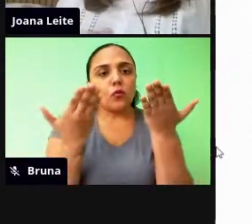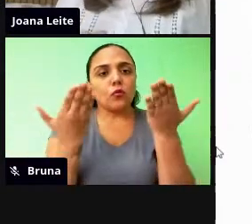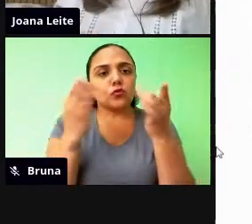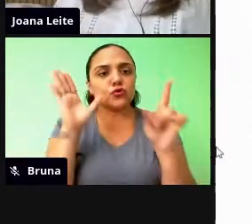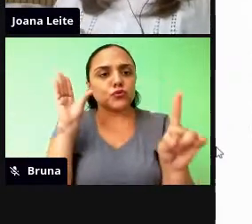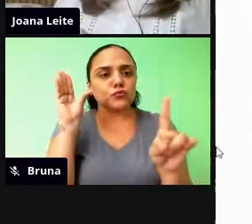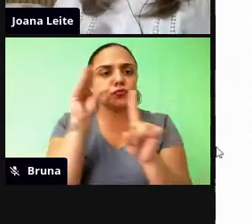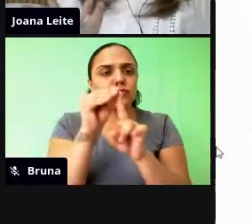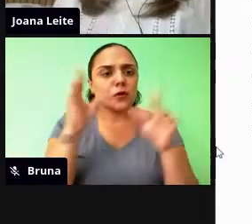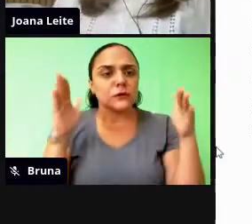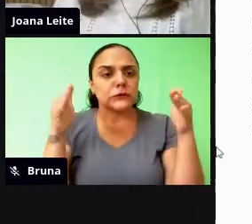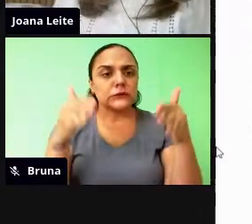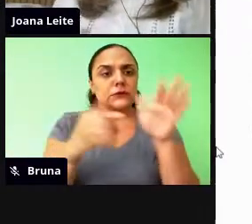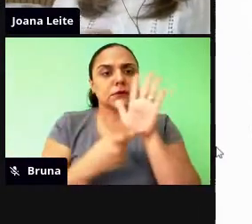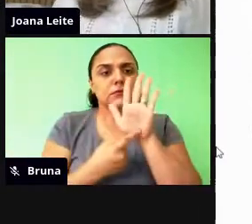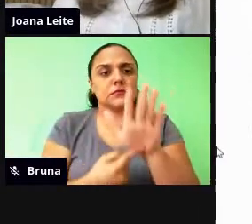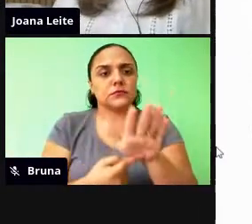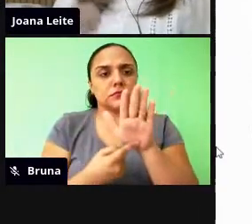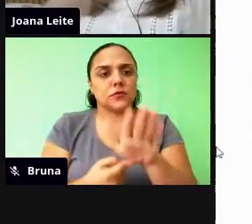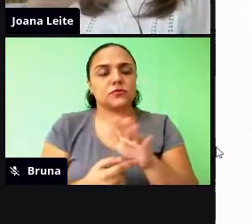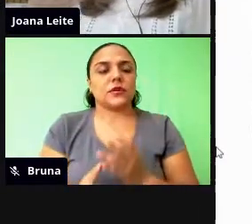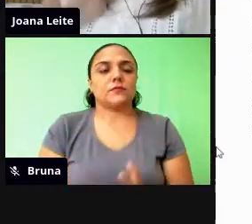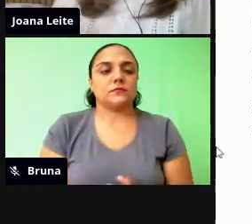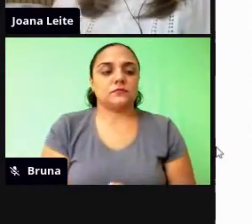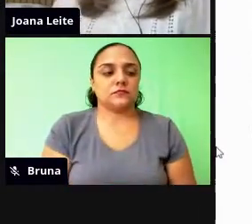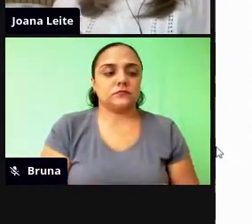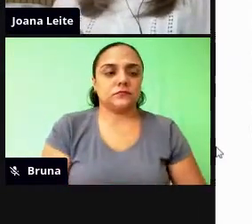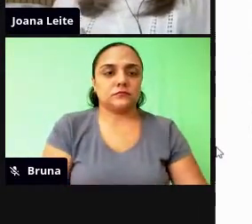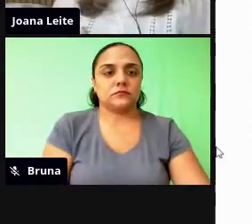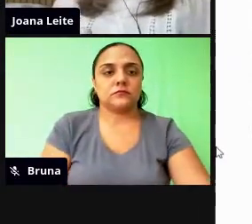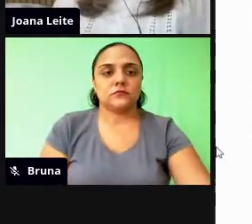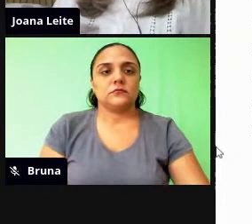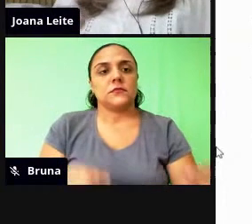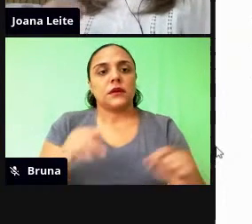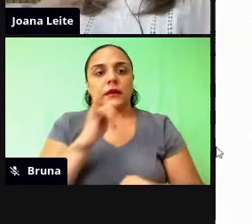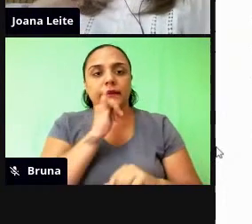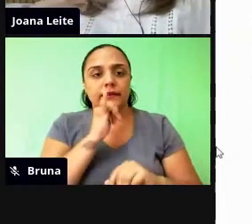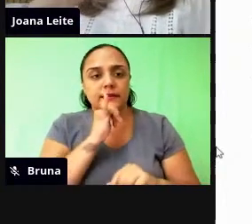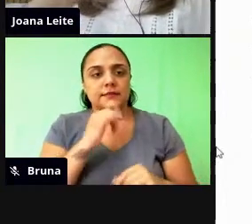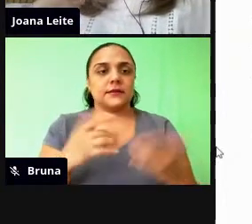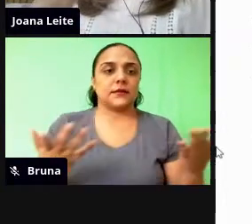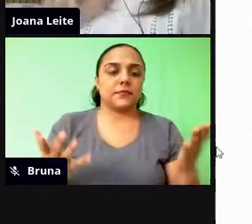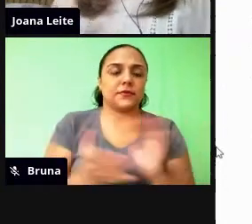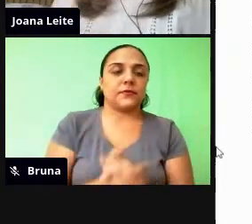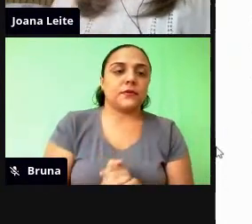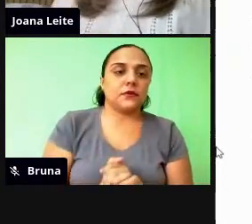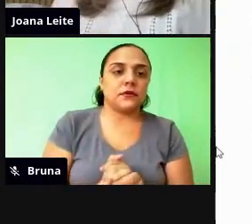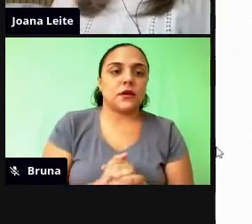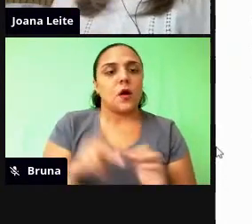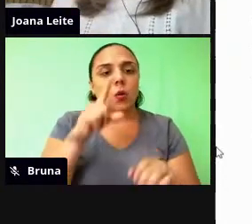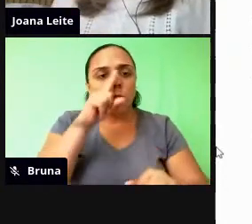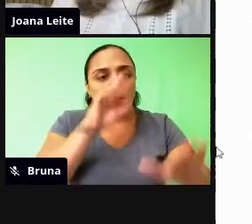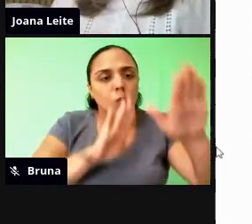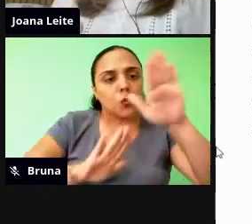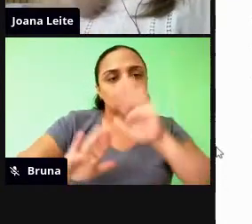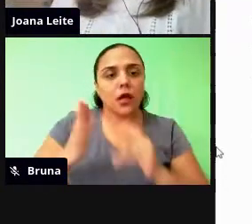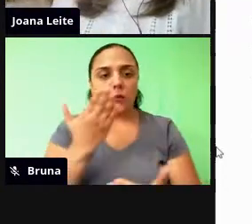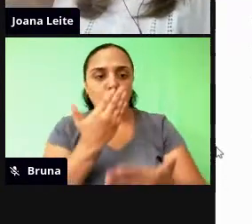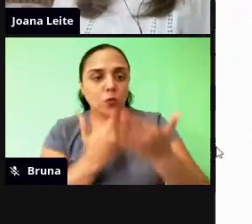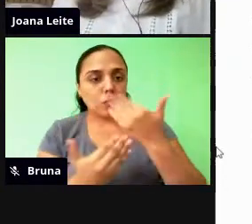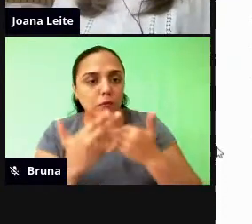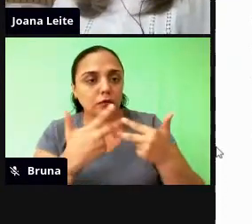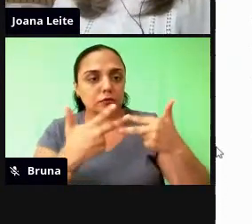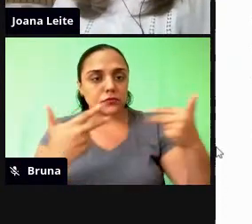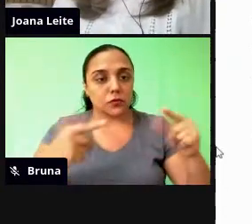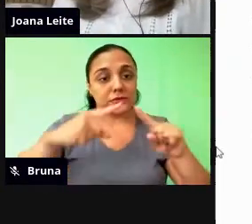muito grande na gestante, na tentante, né? Então, dar o aporte nutricional ideal, o cuidado nutricional dessa gestante